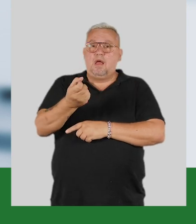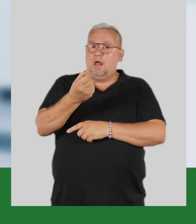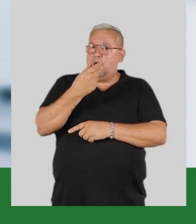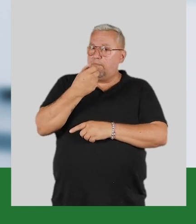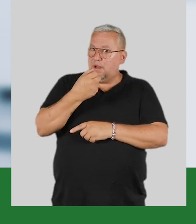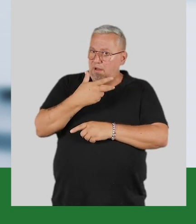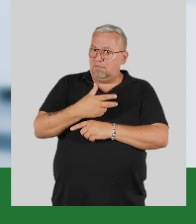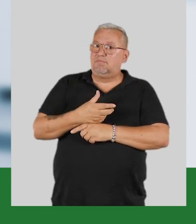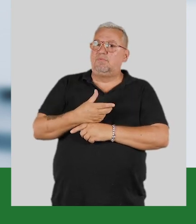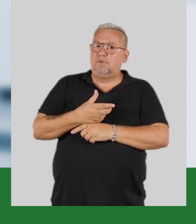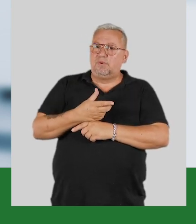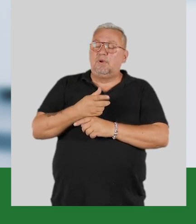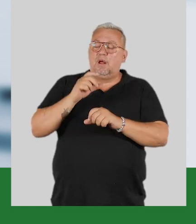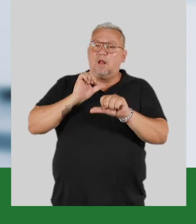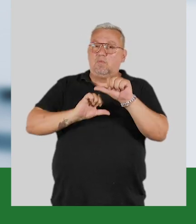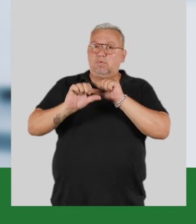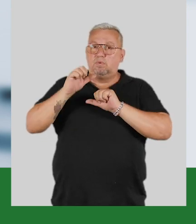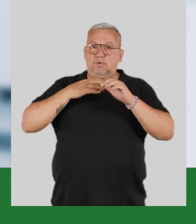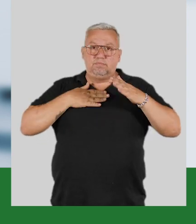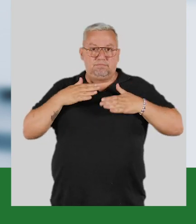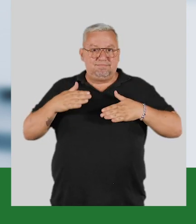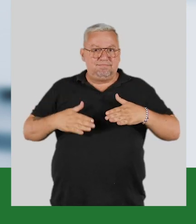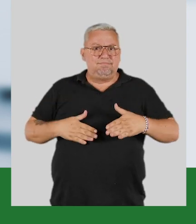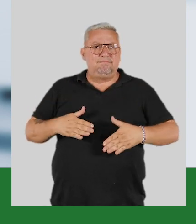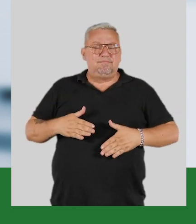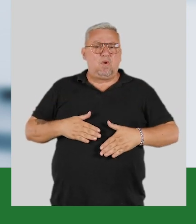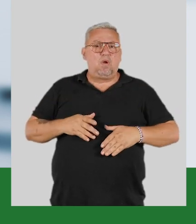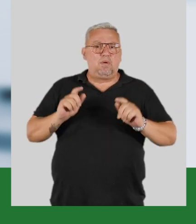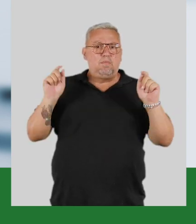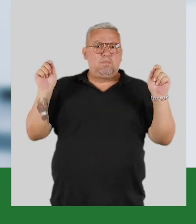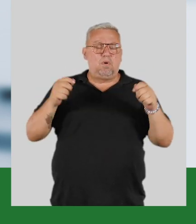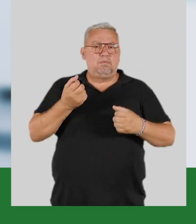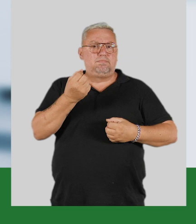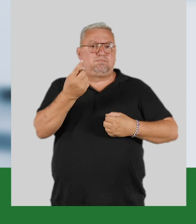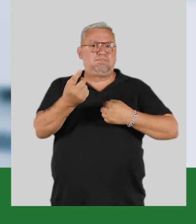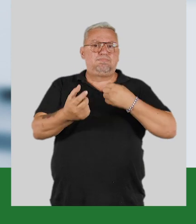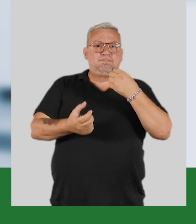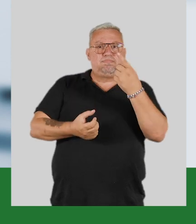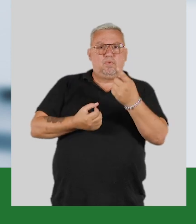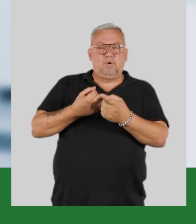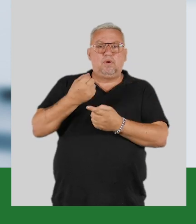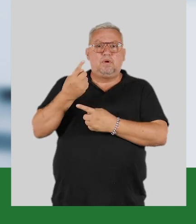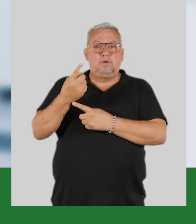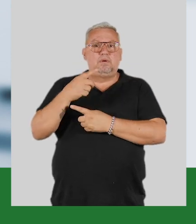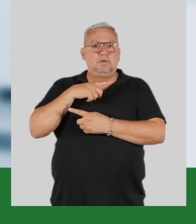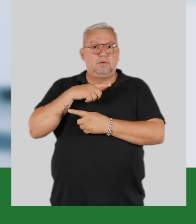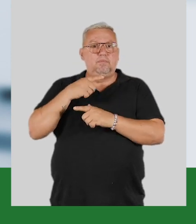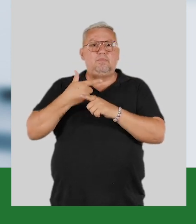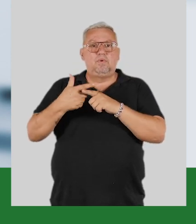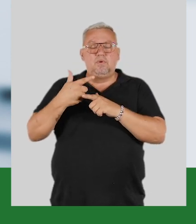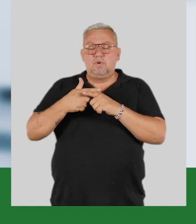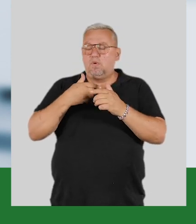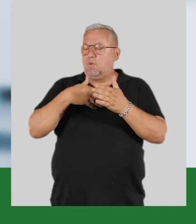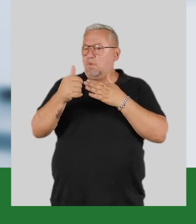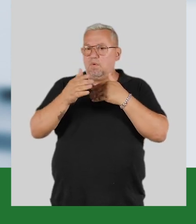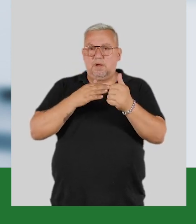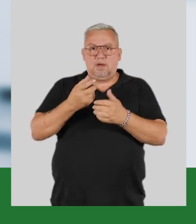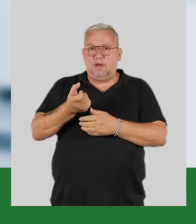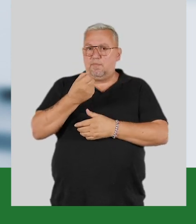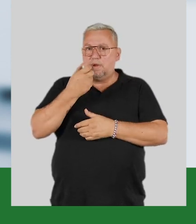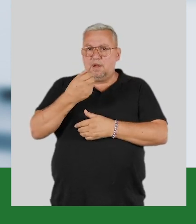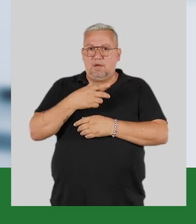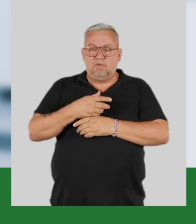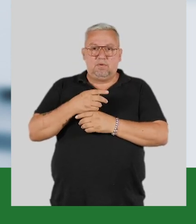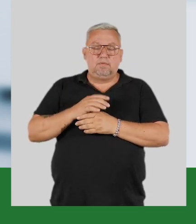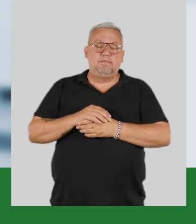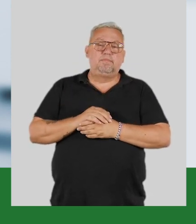qualquer medicamento, ela causa alteração no nosso organismo e por isso que eventualmente ela pode ter eventos adversos como qualquer medicamento. Ela não